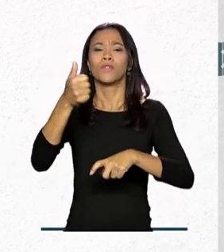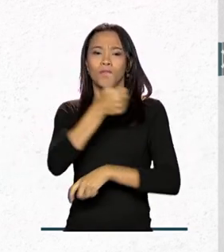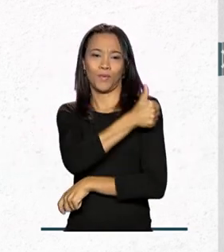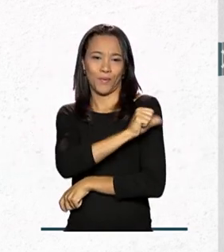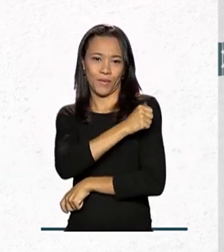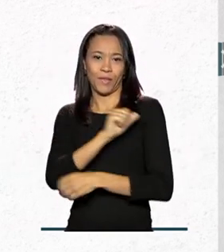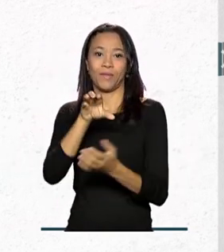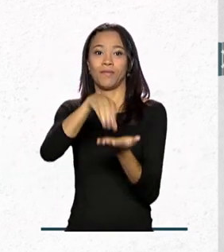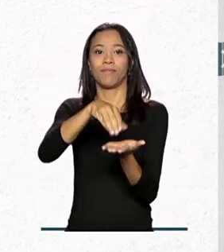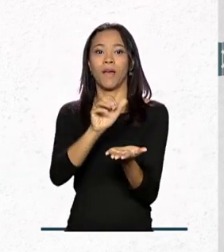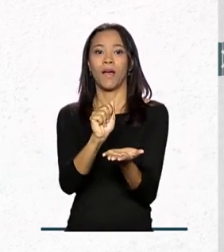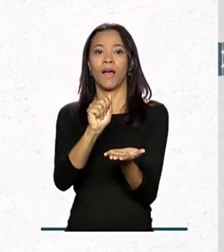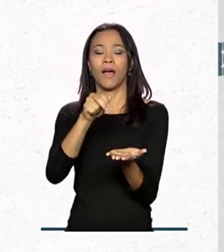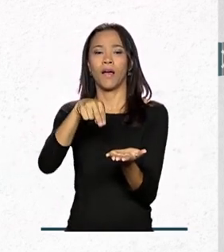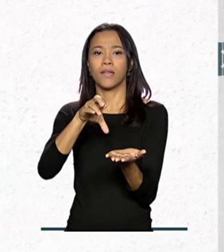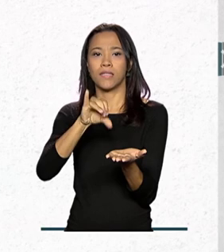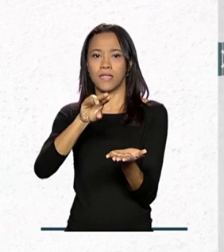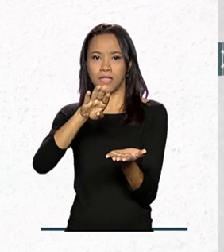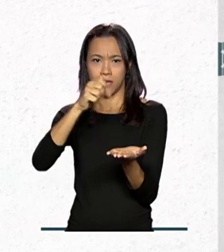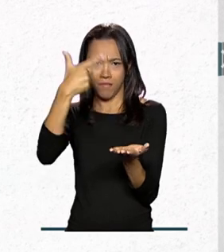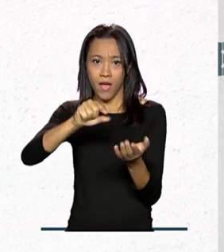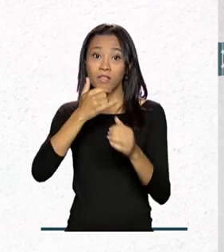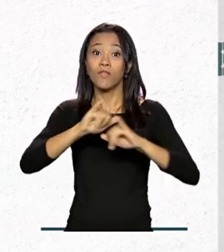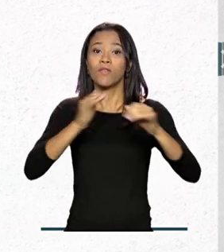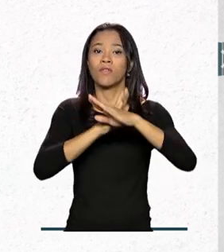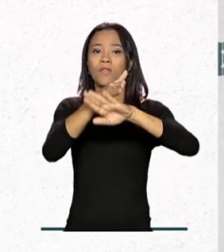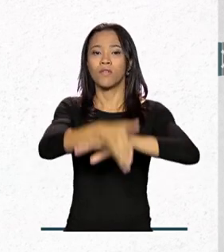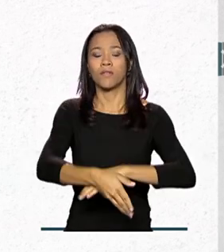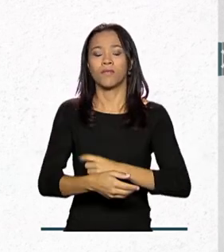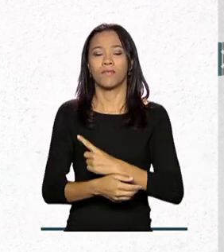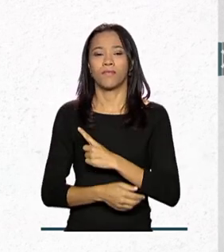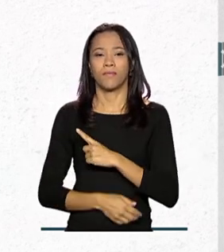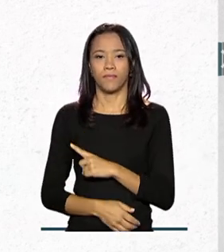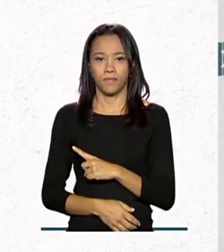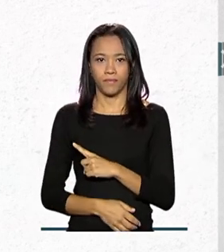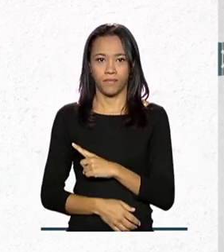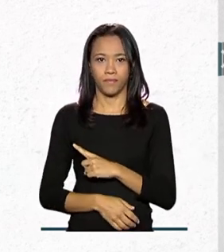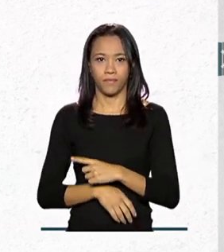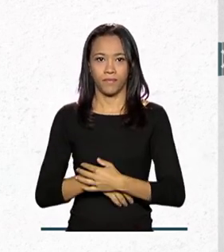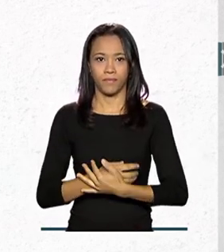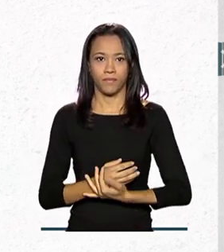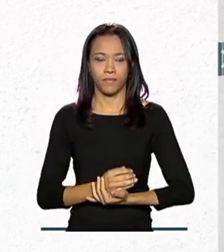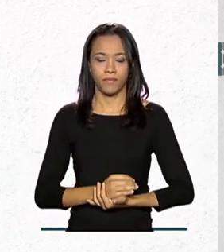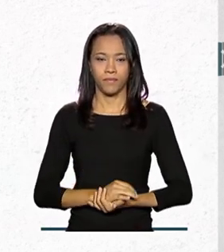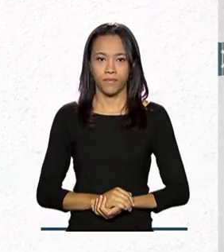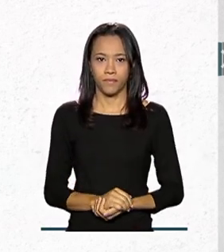no Rio de Janeiro. Saiba mais em ancine.gov.br.